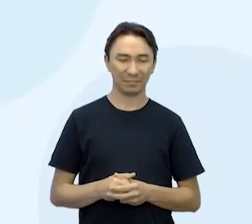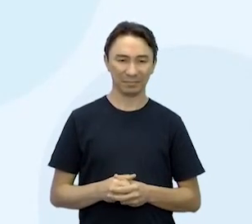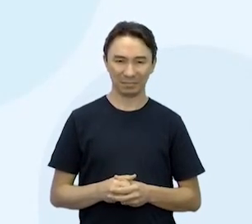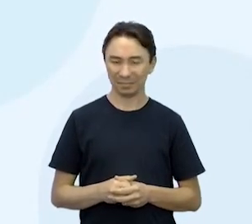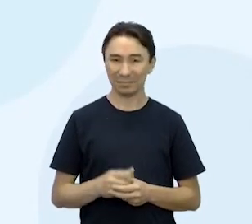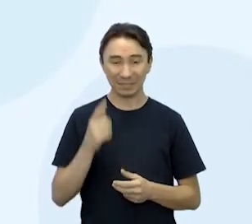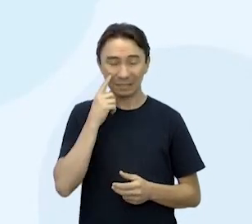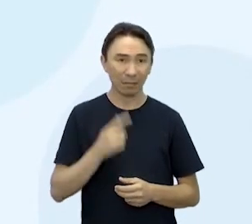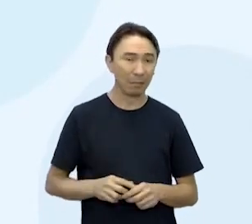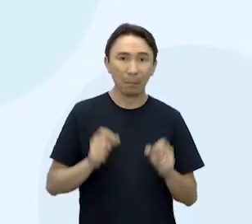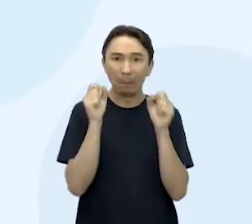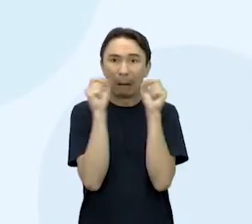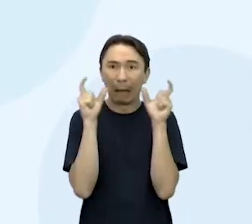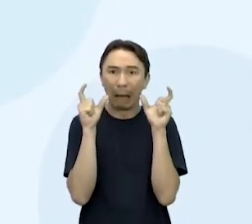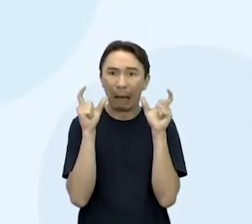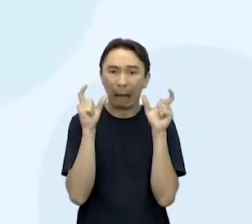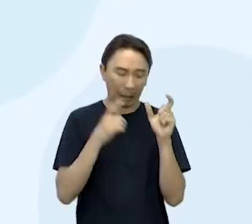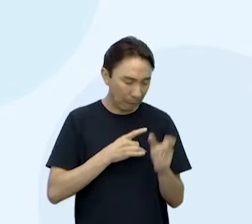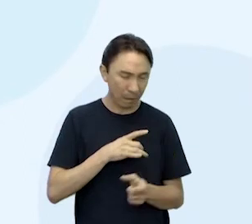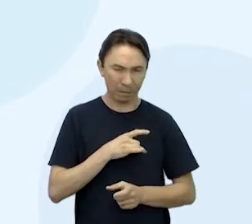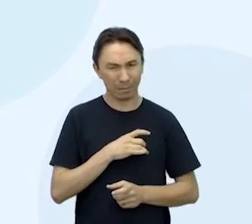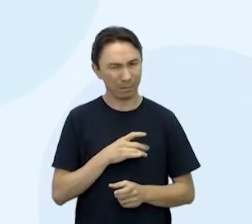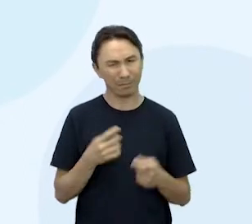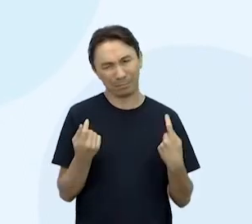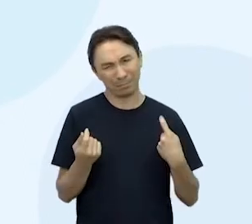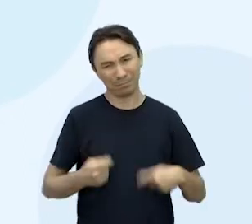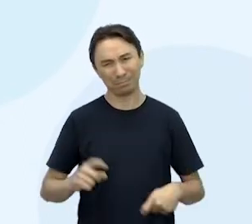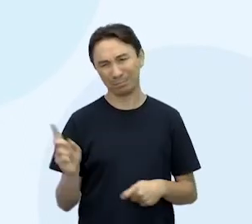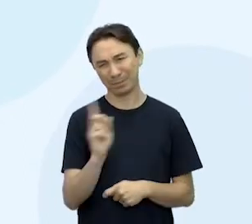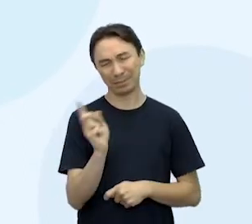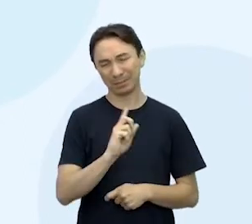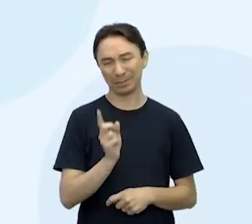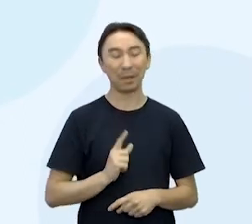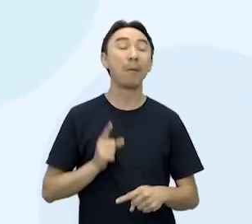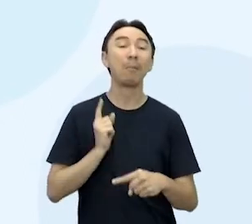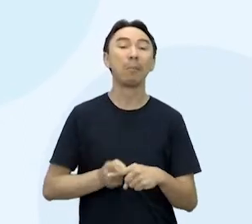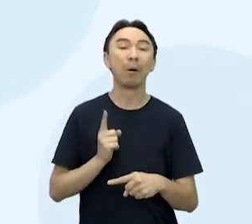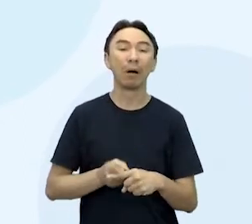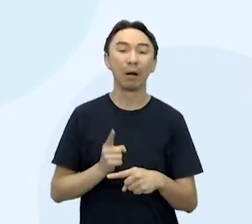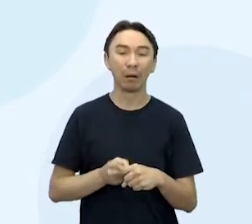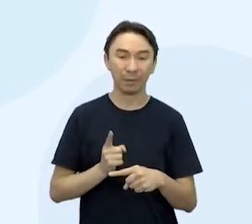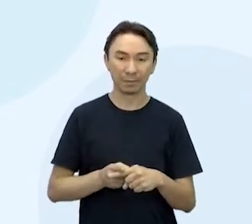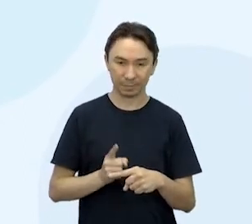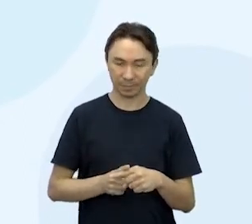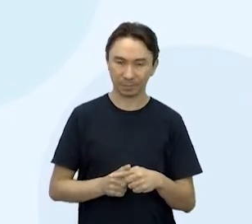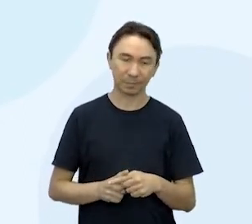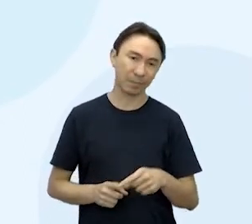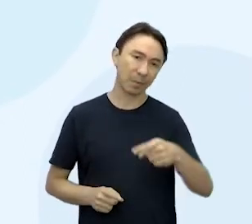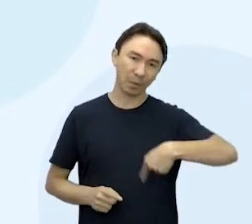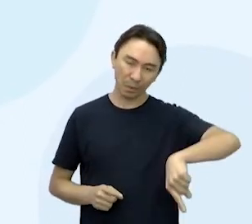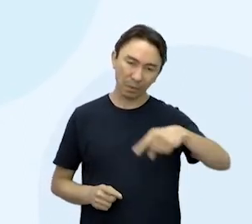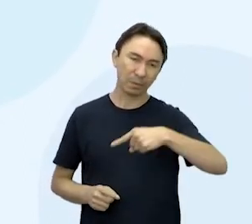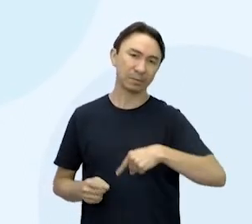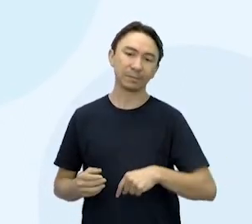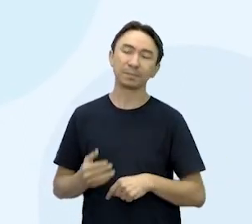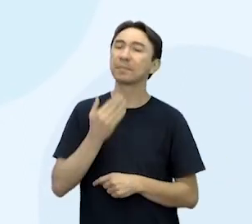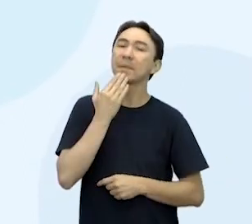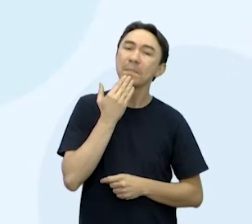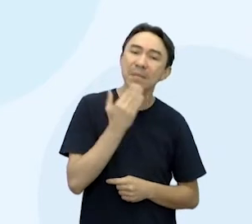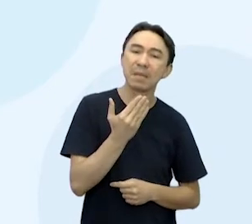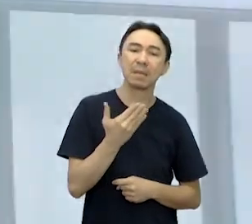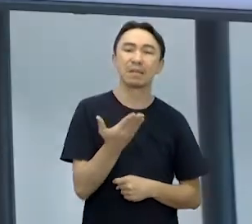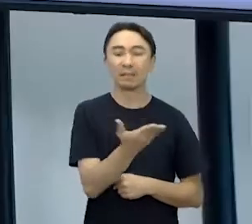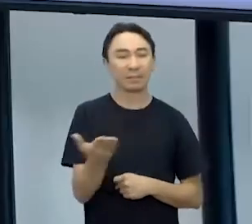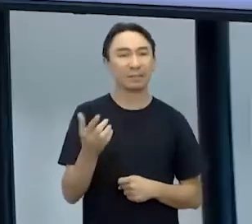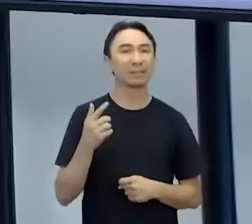Com esse monte de estrutura, porque a gente não vai pedir para que vocês